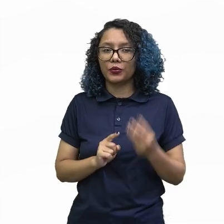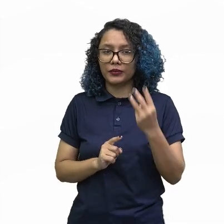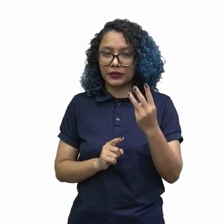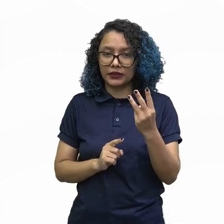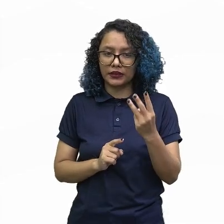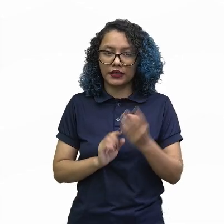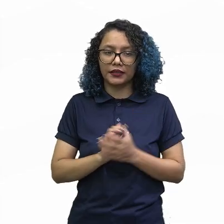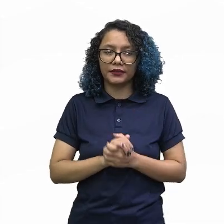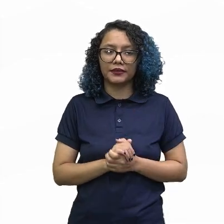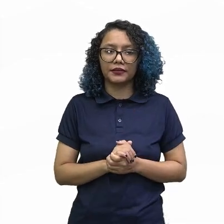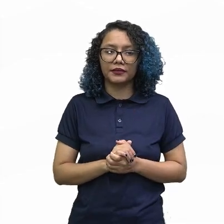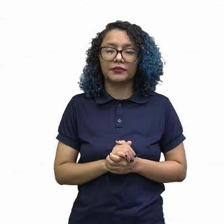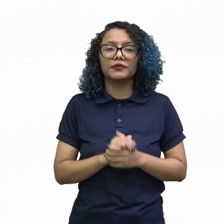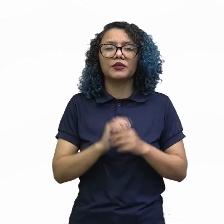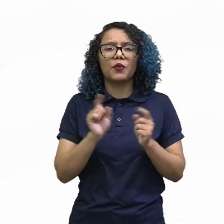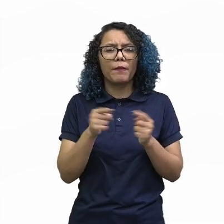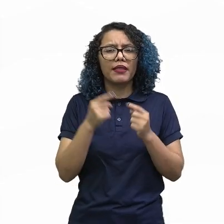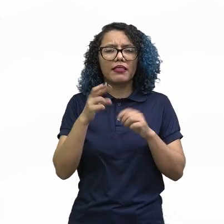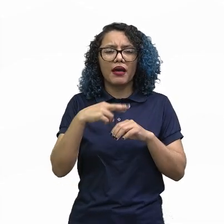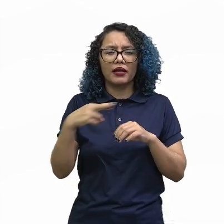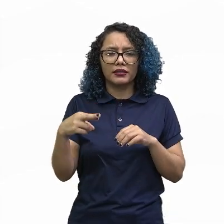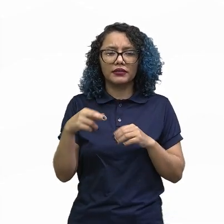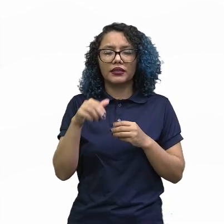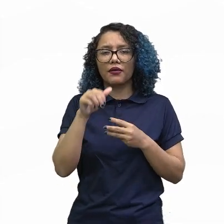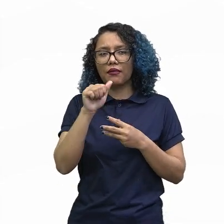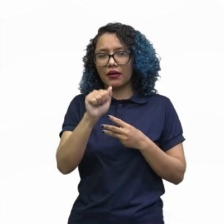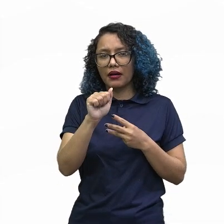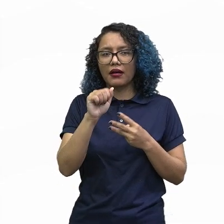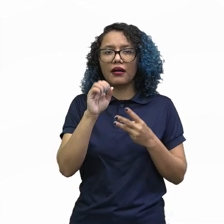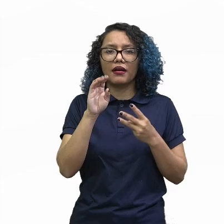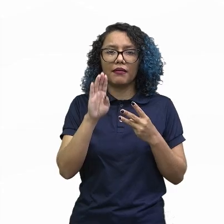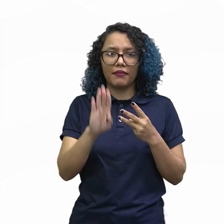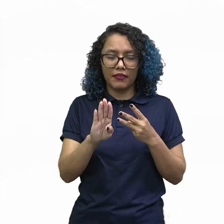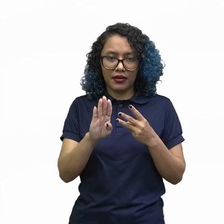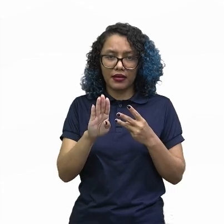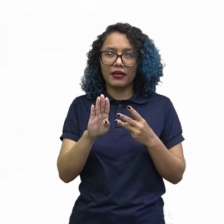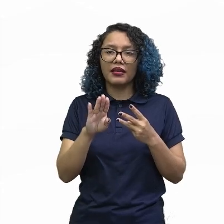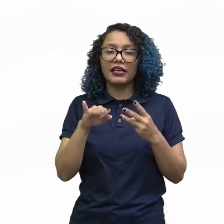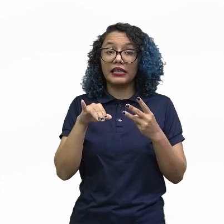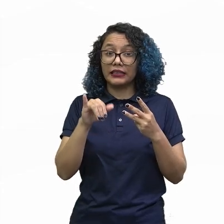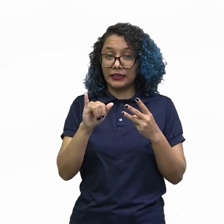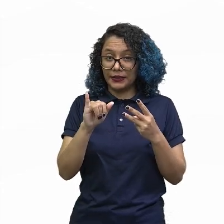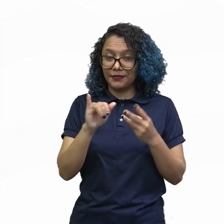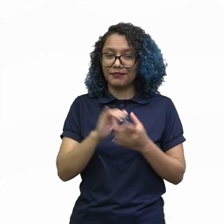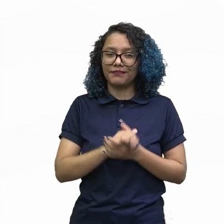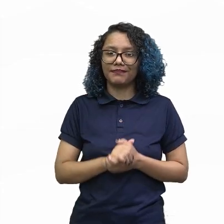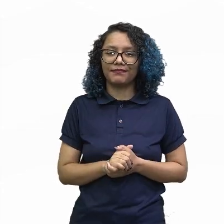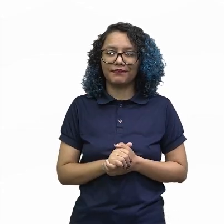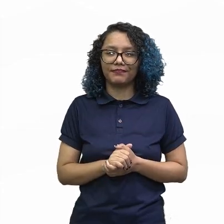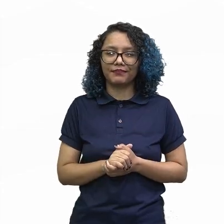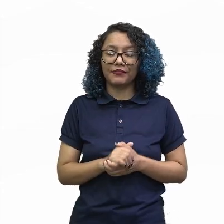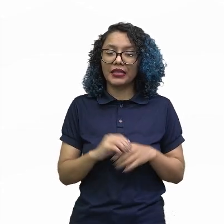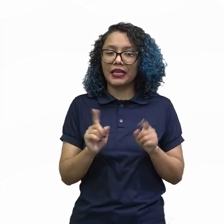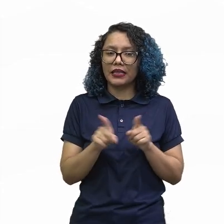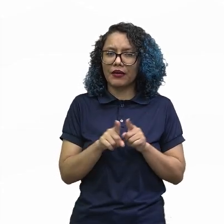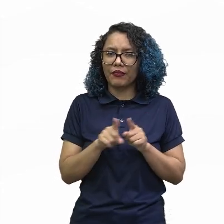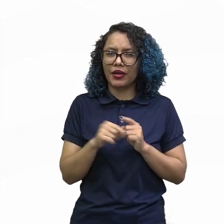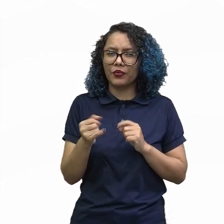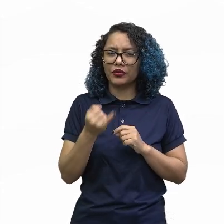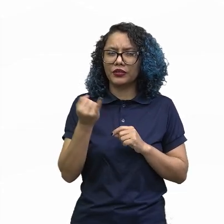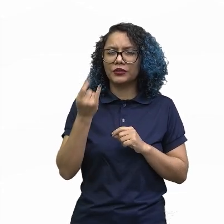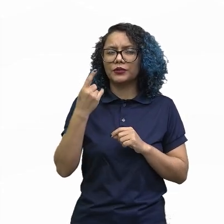envolvem essas radiações, alfa, a beta e a gama. E é importante